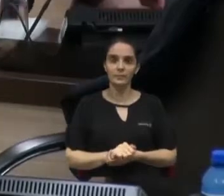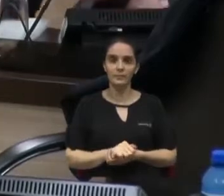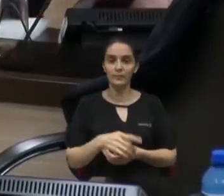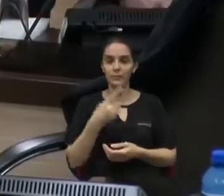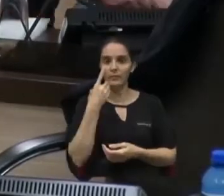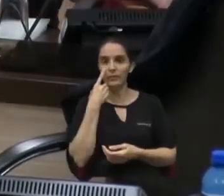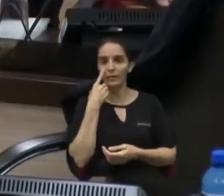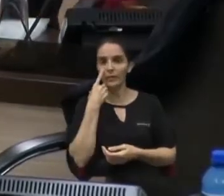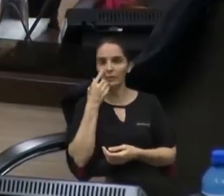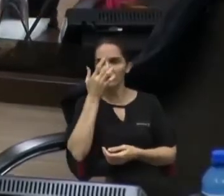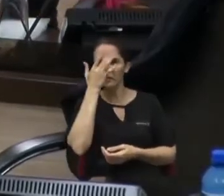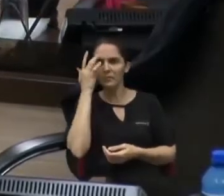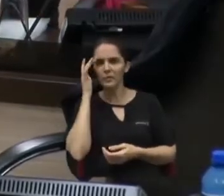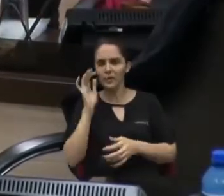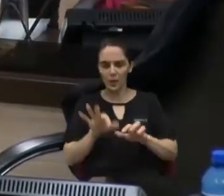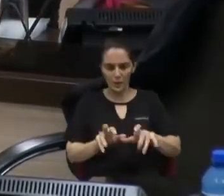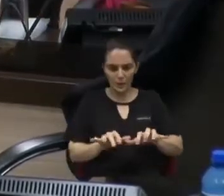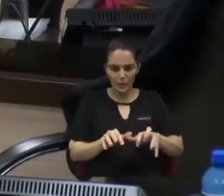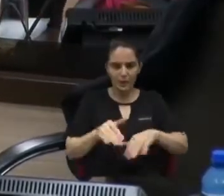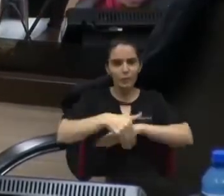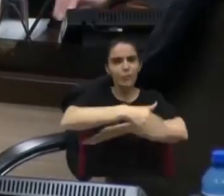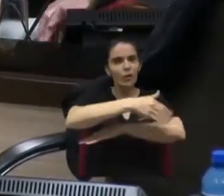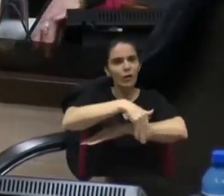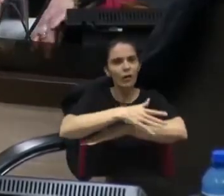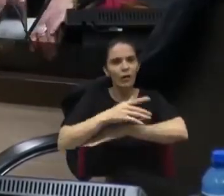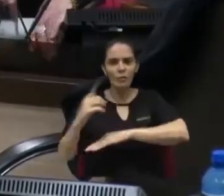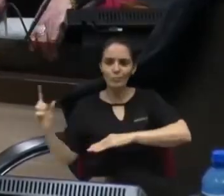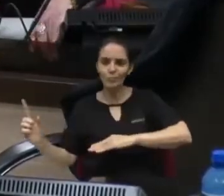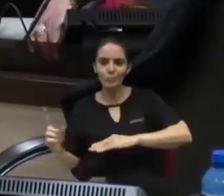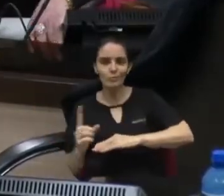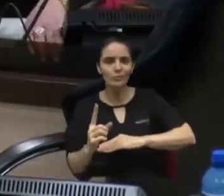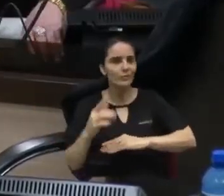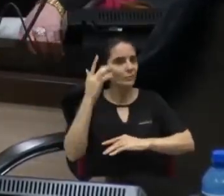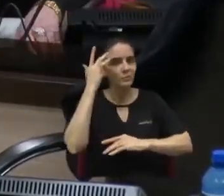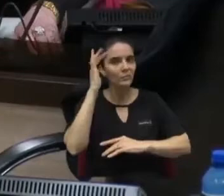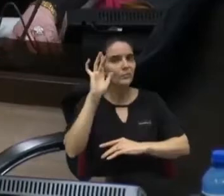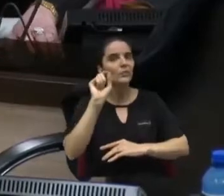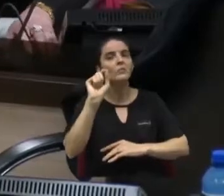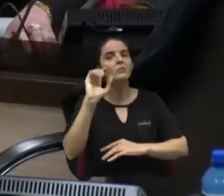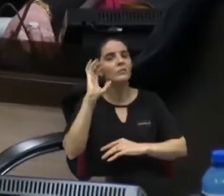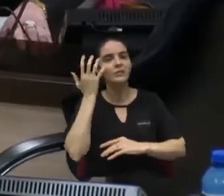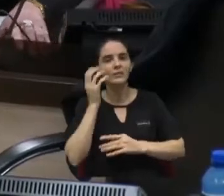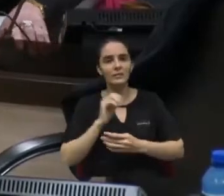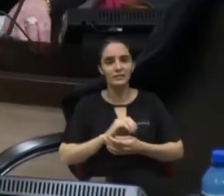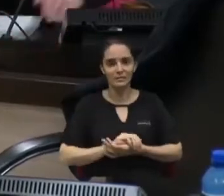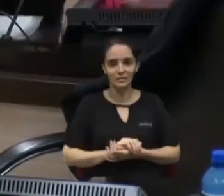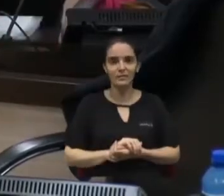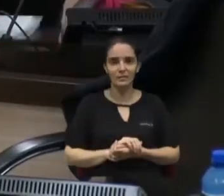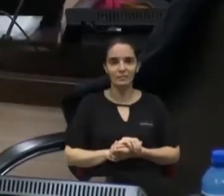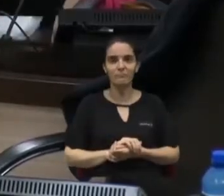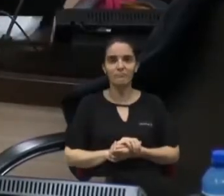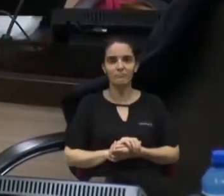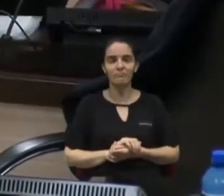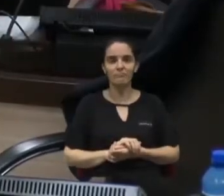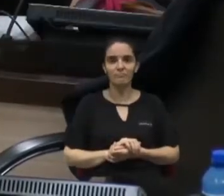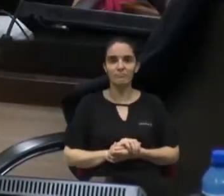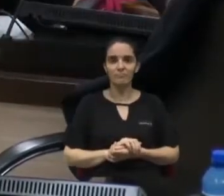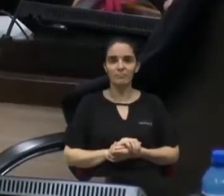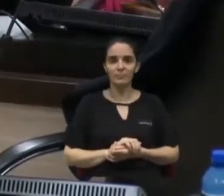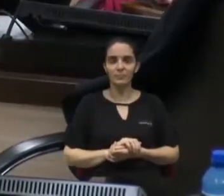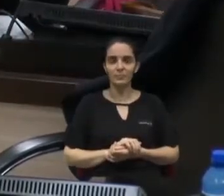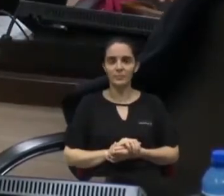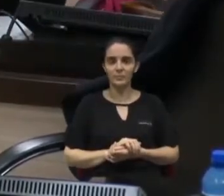abrindo o computador no meio da rua, e fez a abordagem sem saber sequer o que estava acontecendo. Até então não tinha ocorrência,